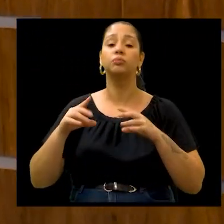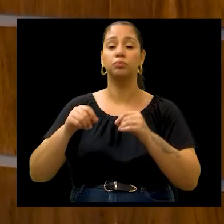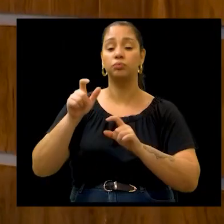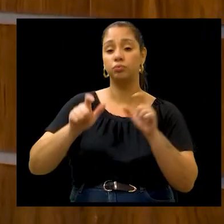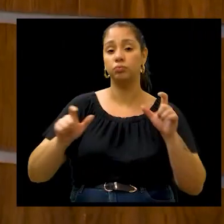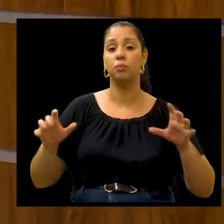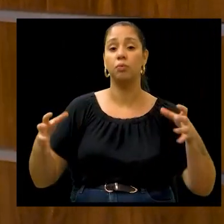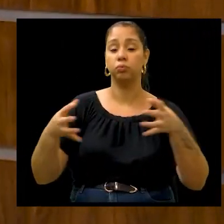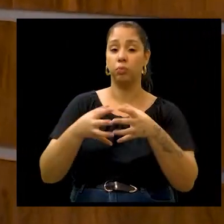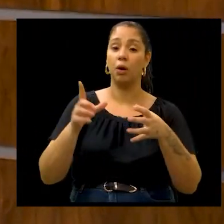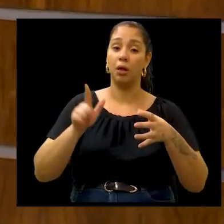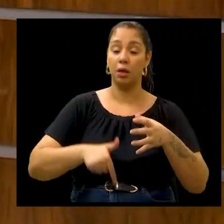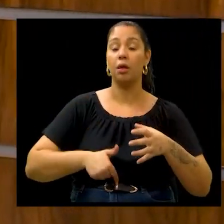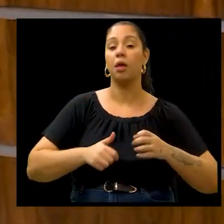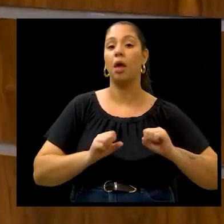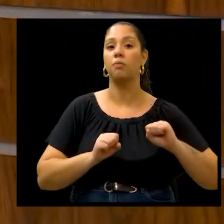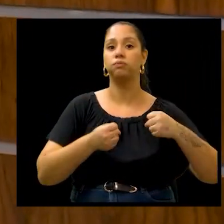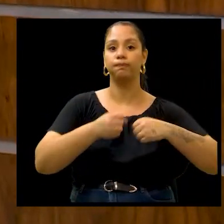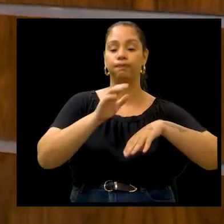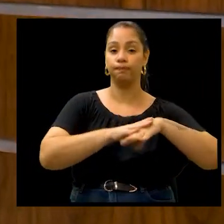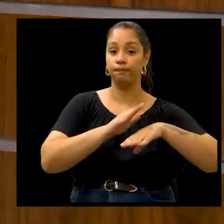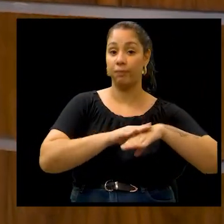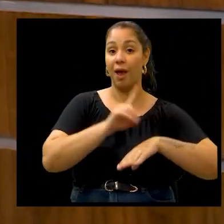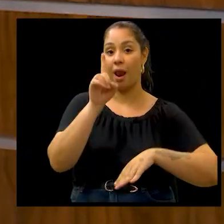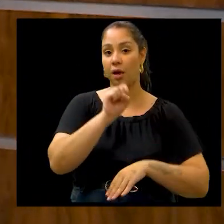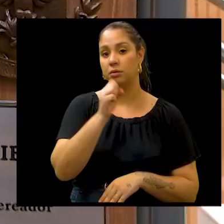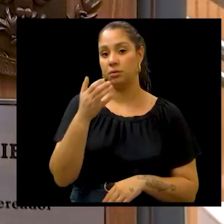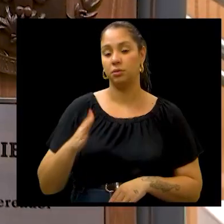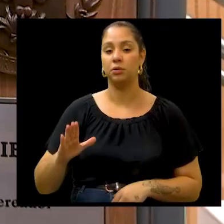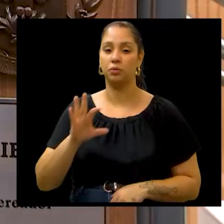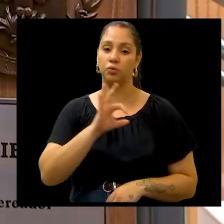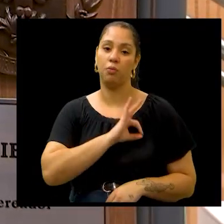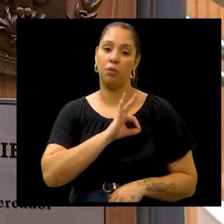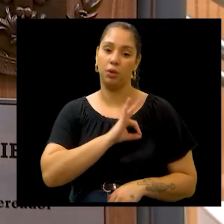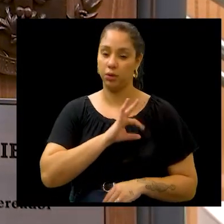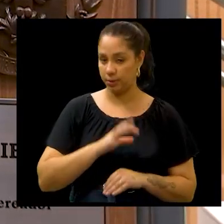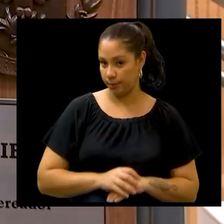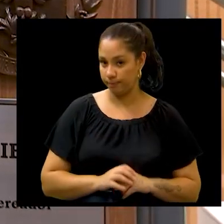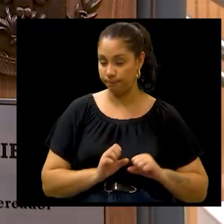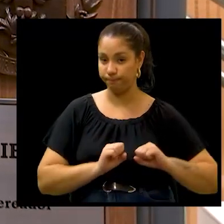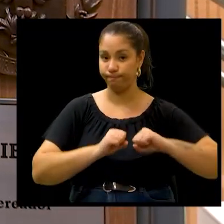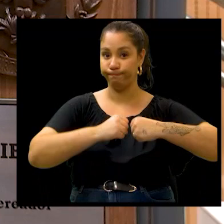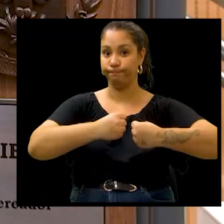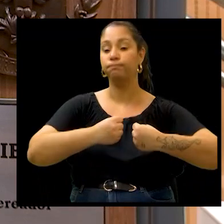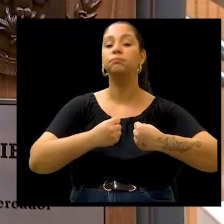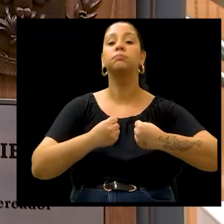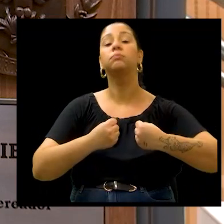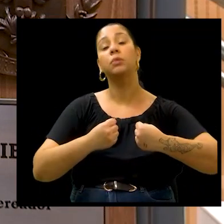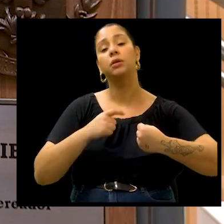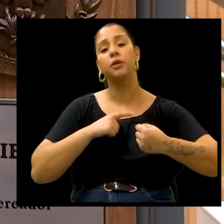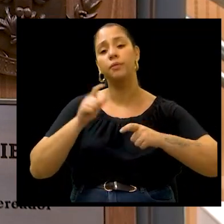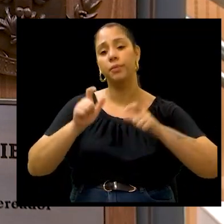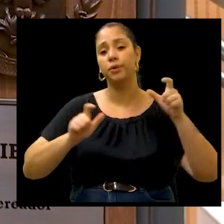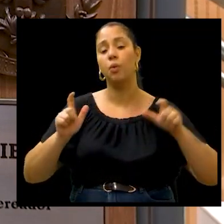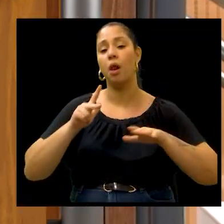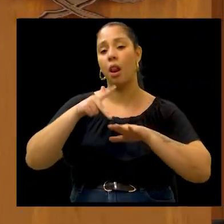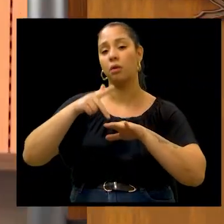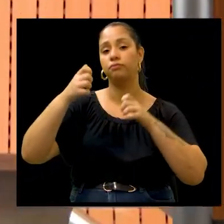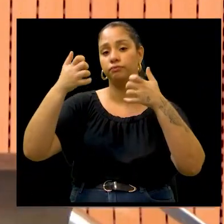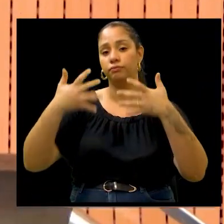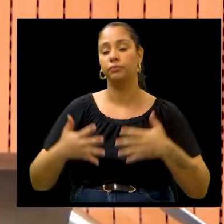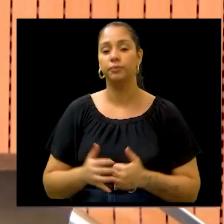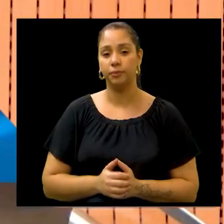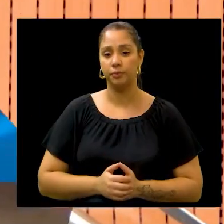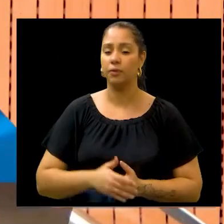execução da Operação Escudo na Baixada Santista. Tema que levou os parlamentares à tribuna.